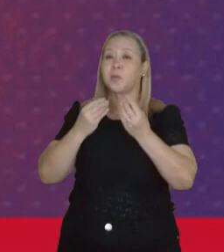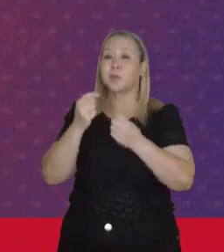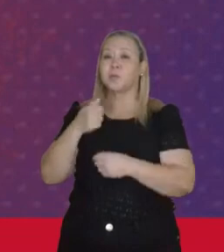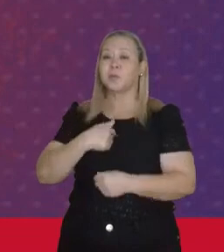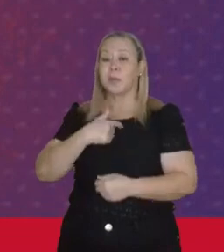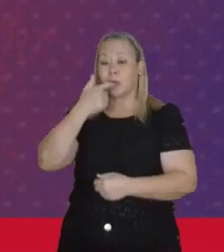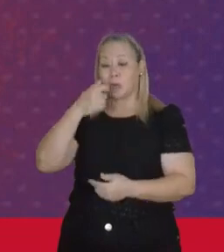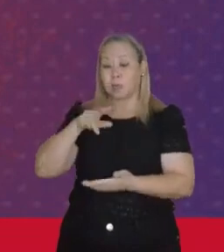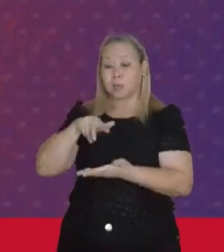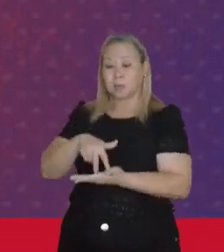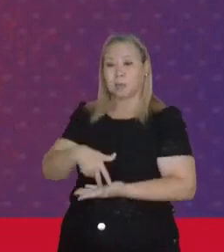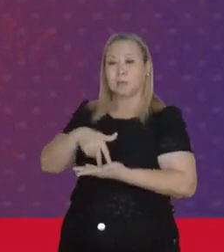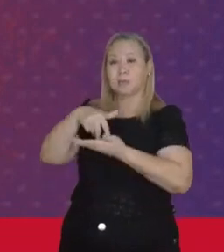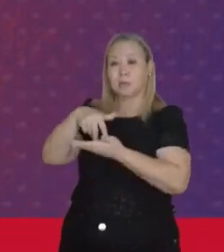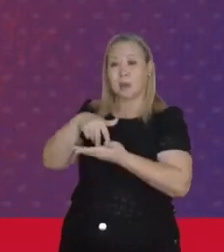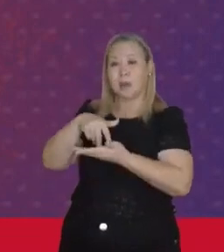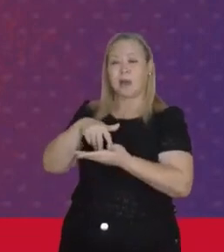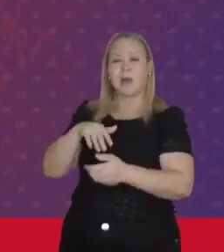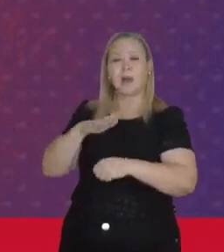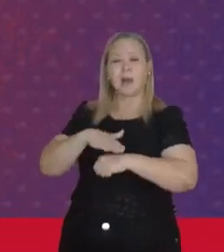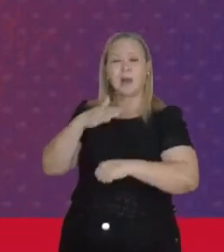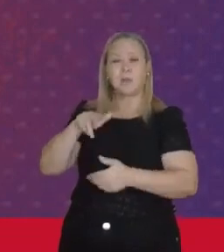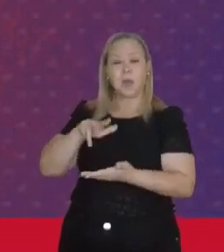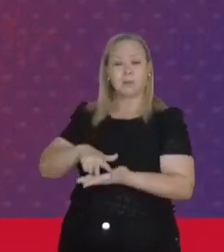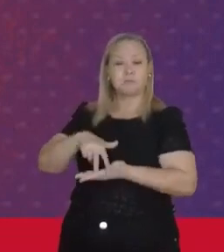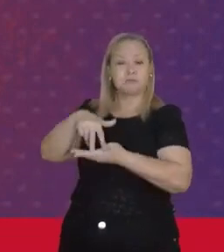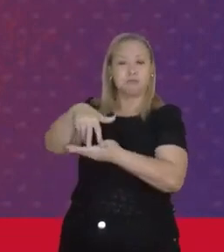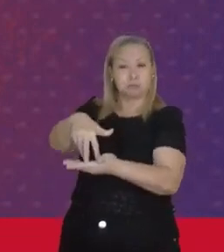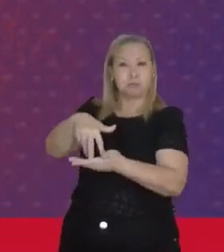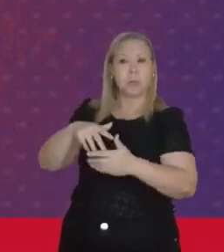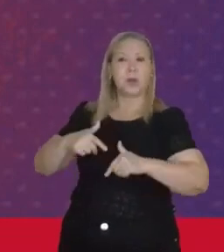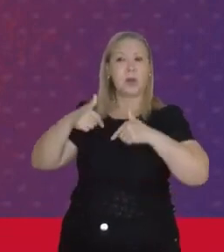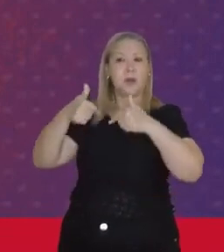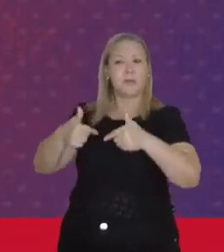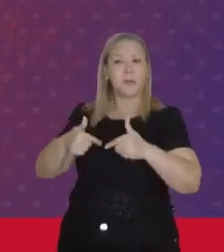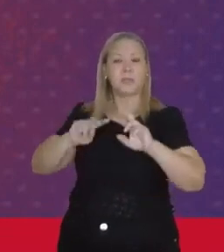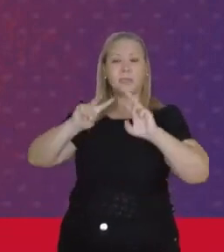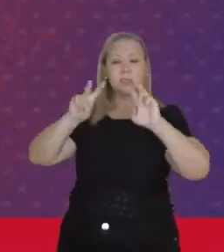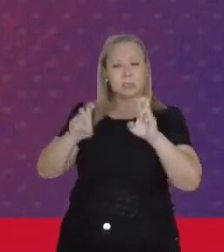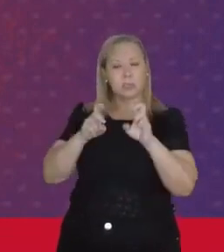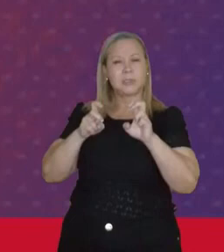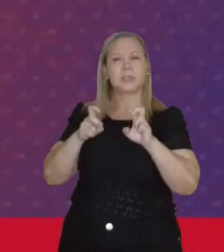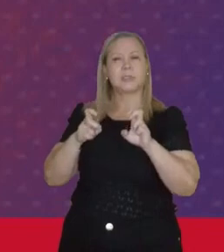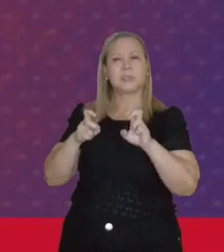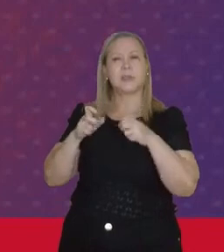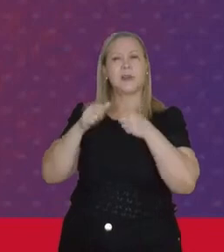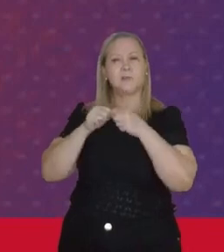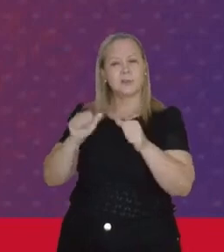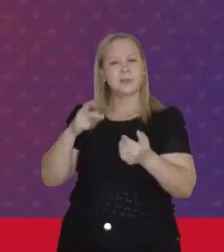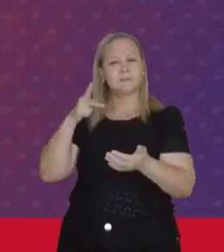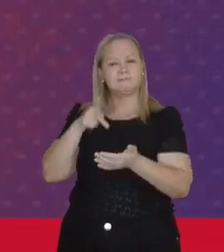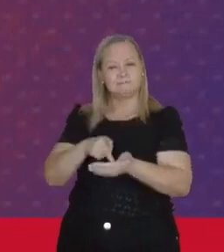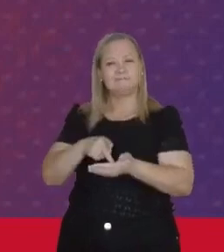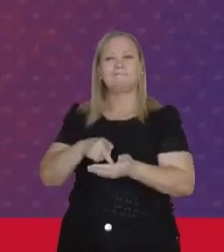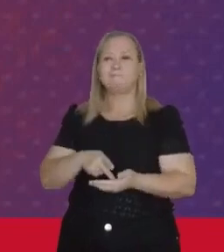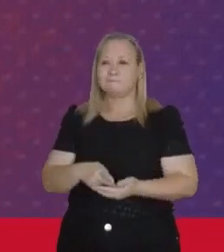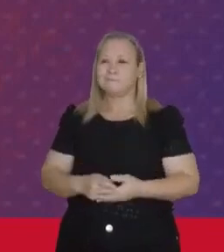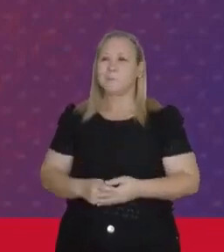eu estar cada vez mais à frente desse tema, de estar, de fato,